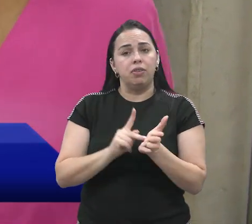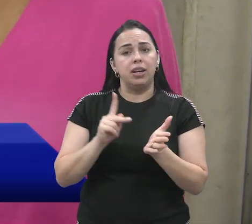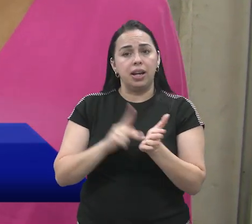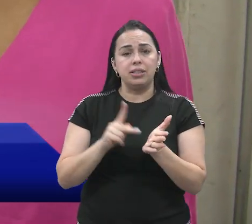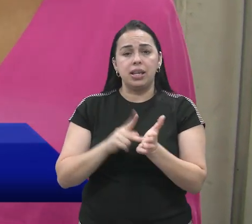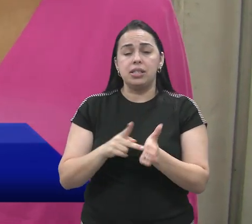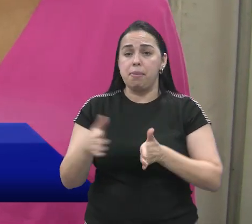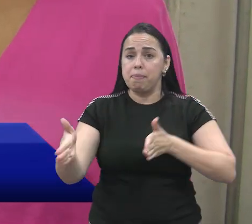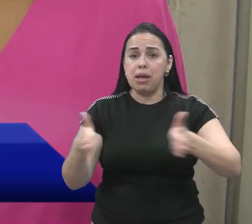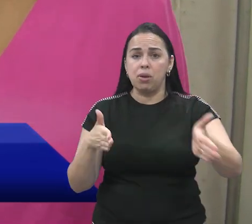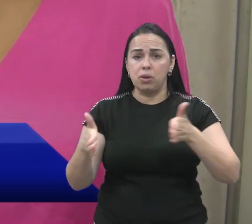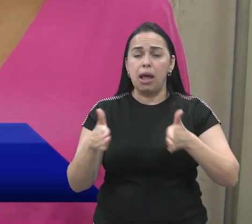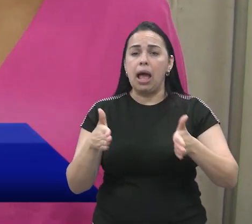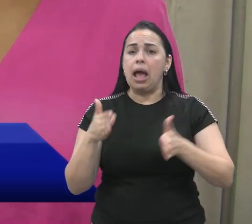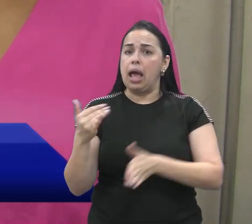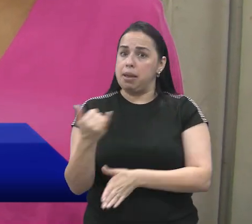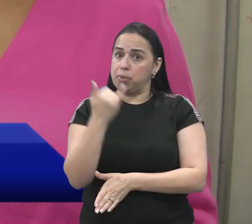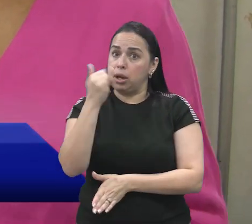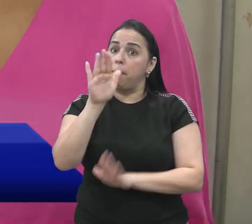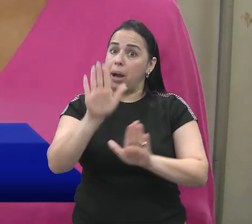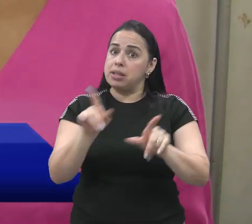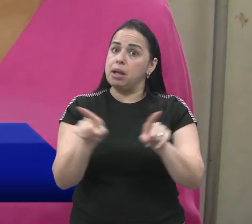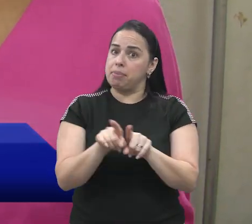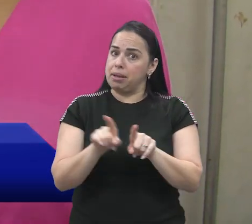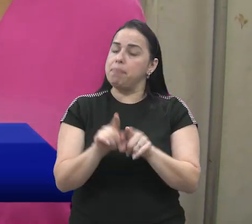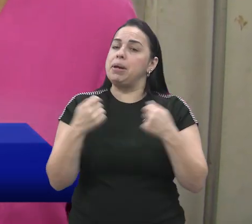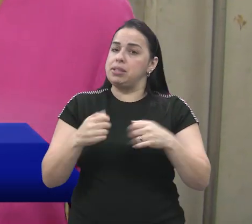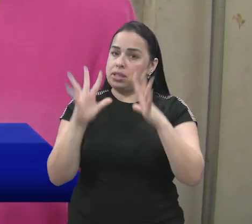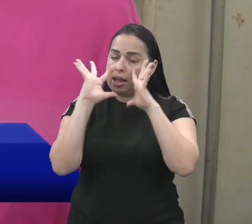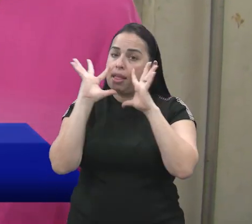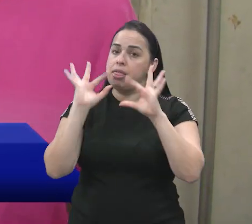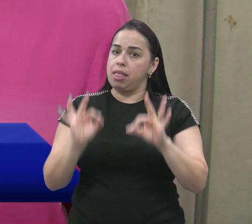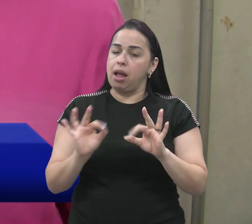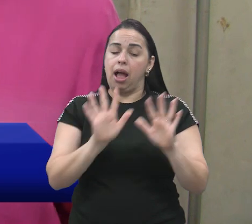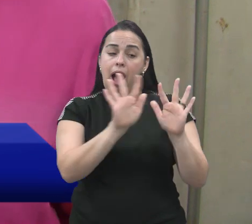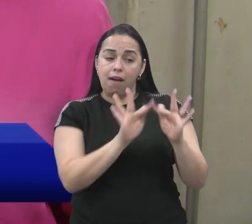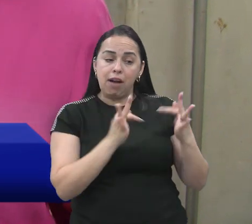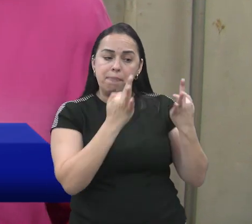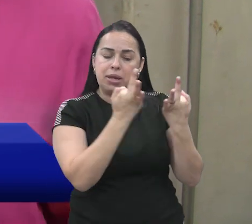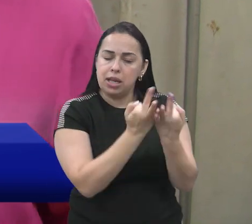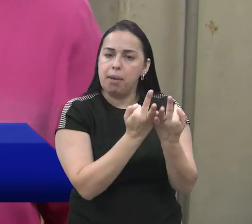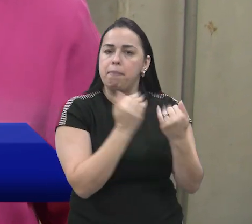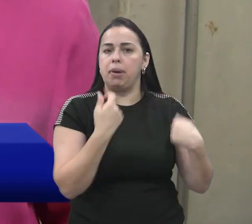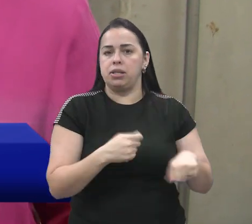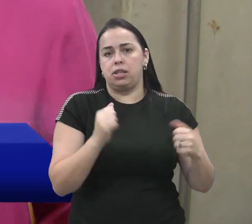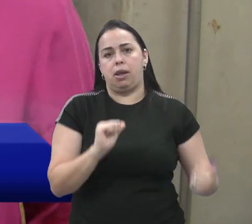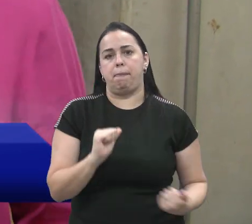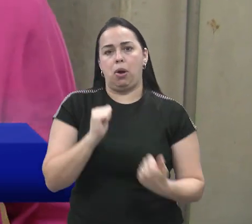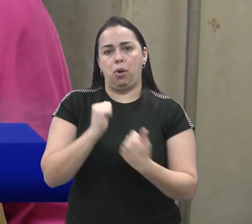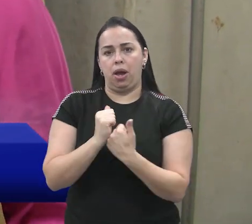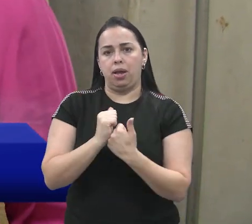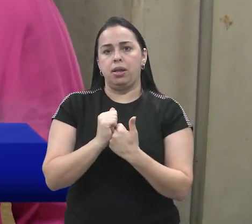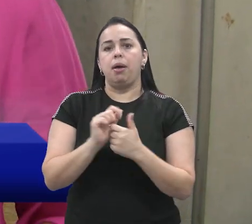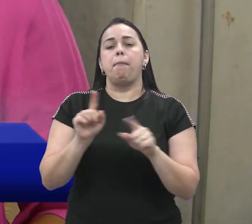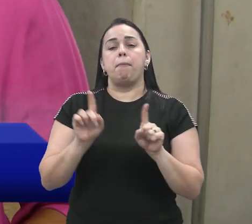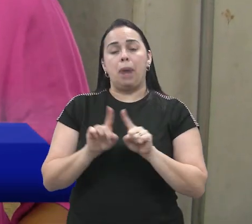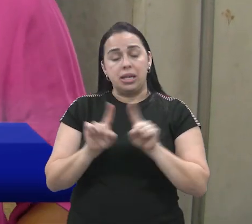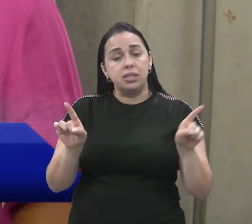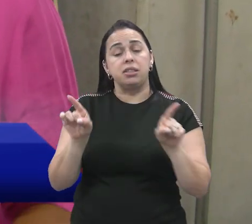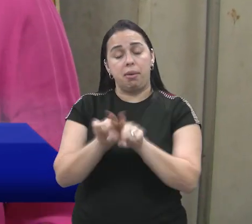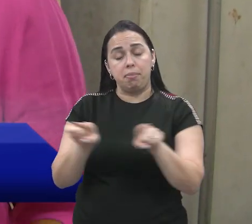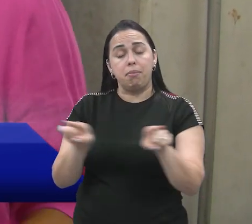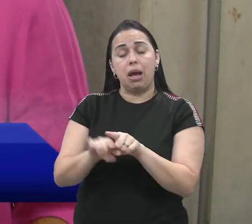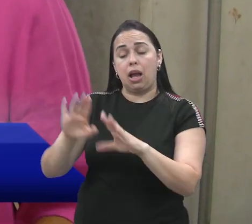faz. E esse momento muito precioso e delicado, né? É um momento onde a família tem que se fazer presente, mas